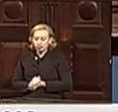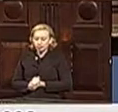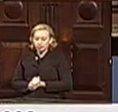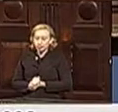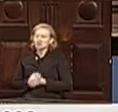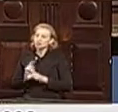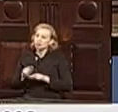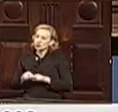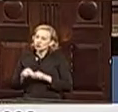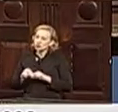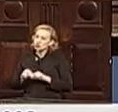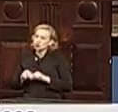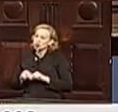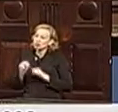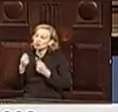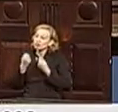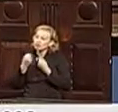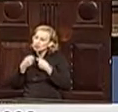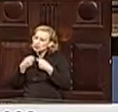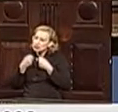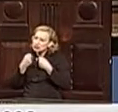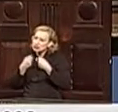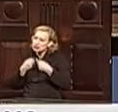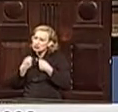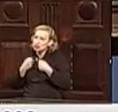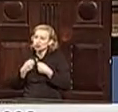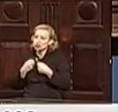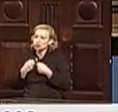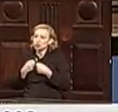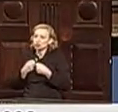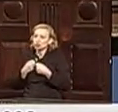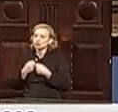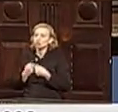E é por isso que é preciso, de uma maneira